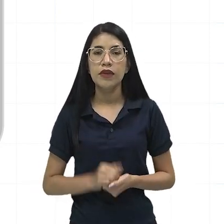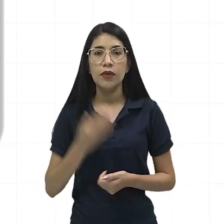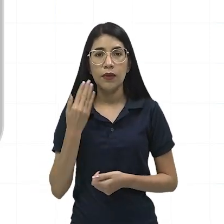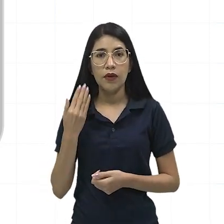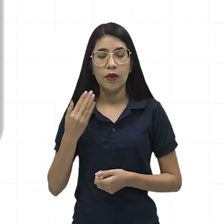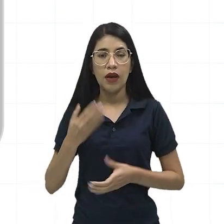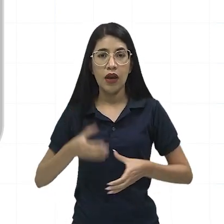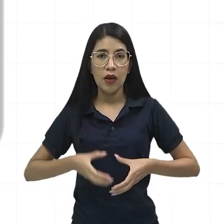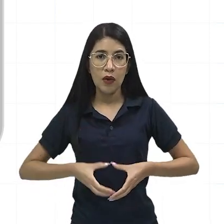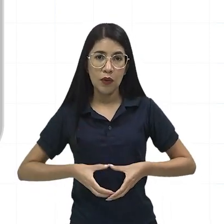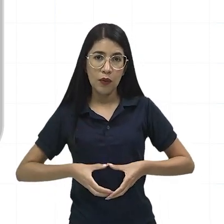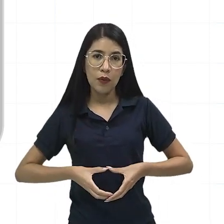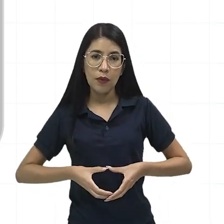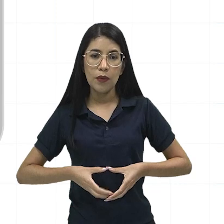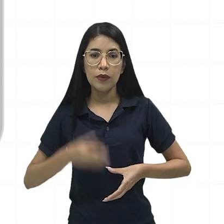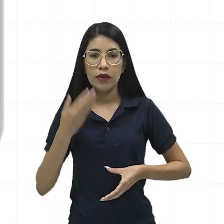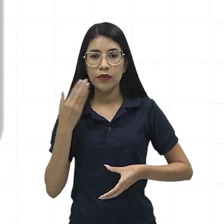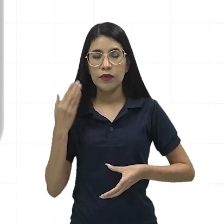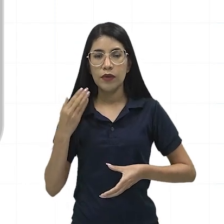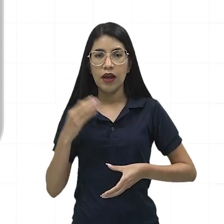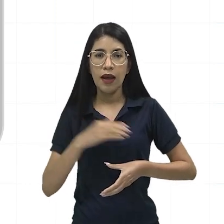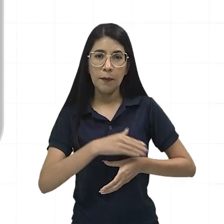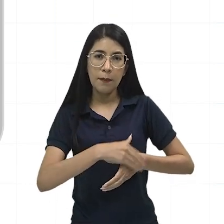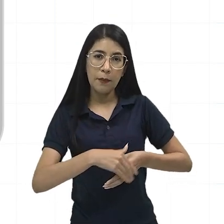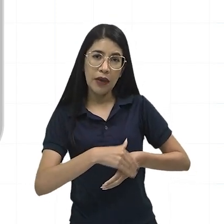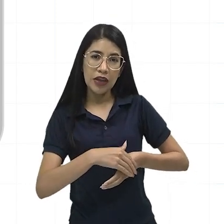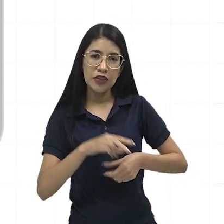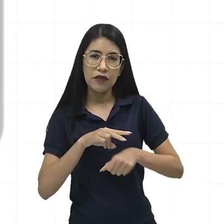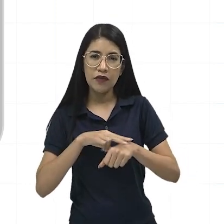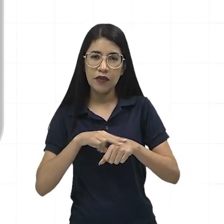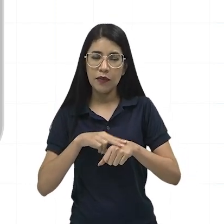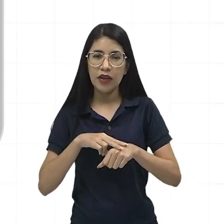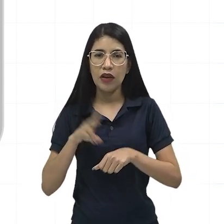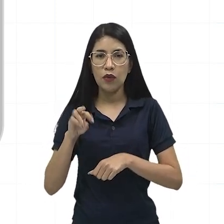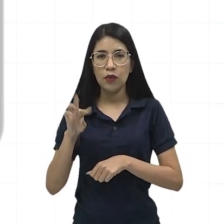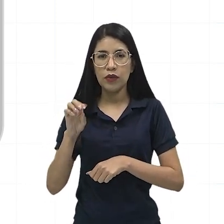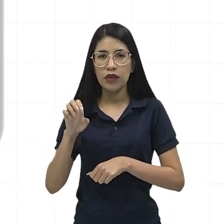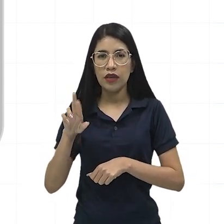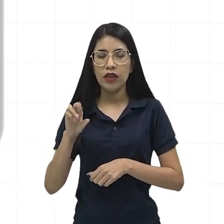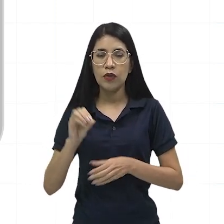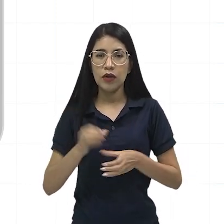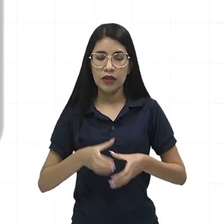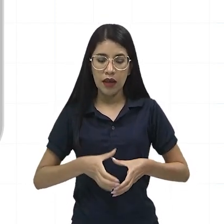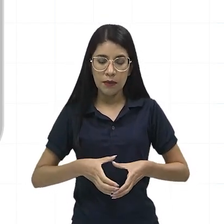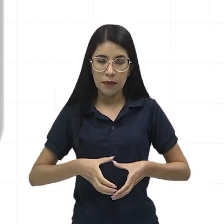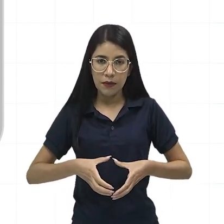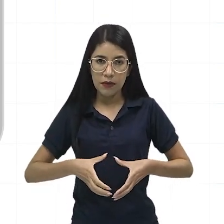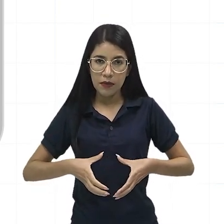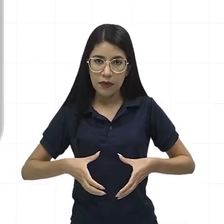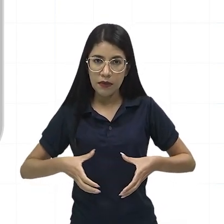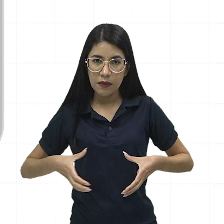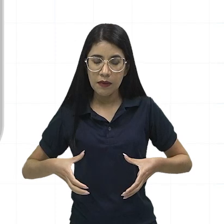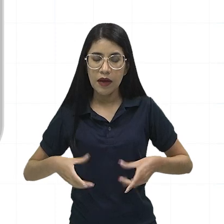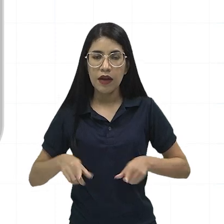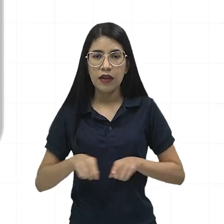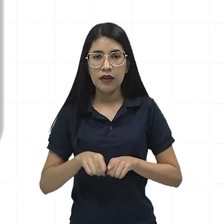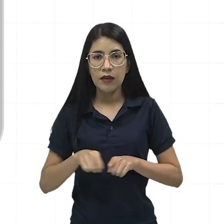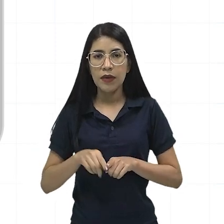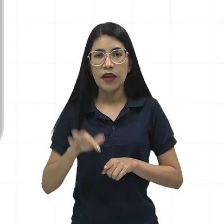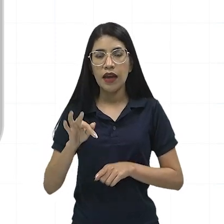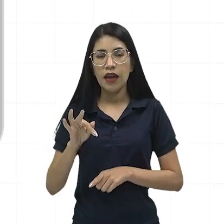o útero. Esse lado aqui, onde está todo vermelho, o útero já em processo de expansão, com a placenta